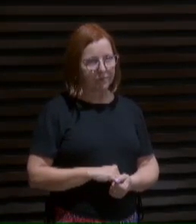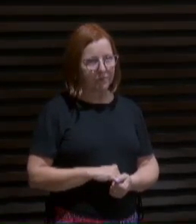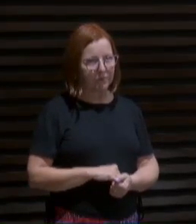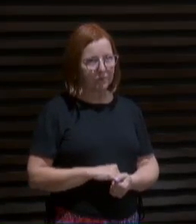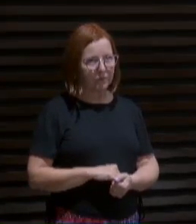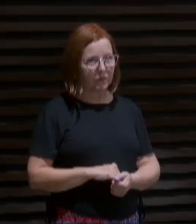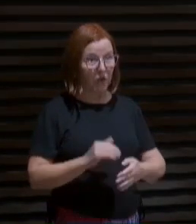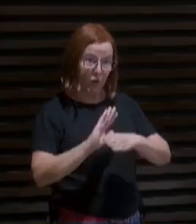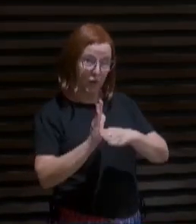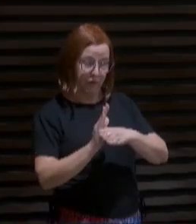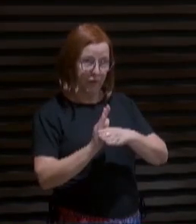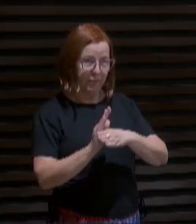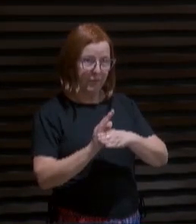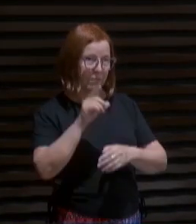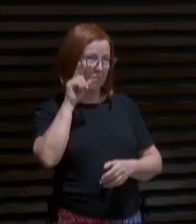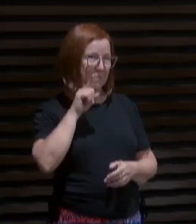Os filmes de Hollywood,